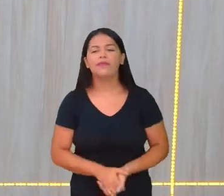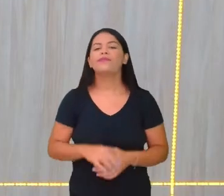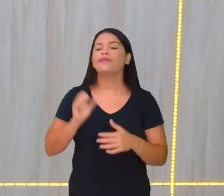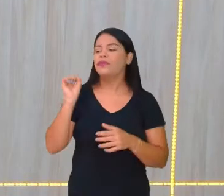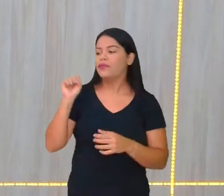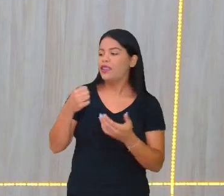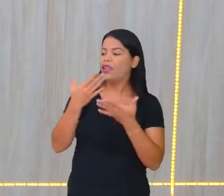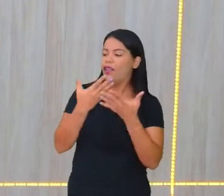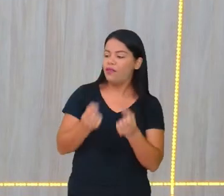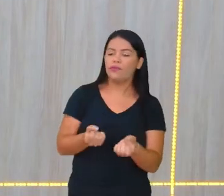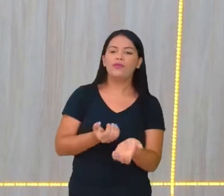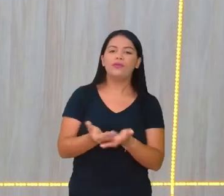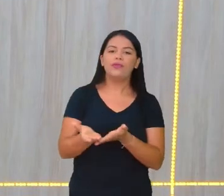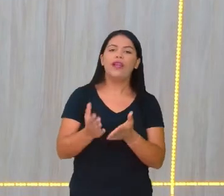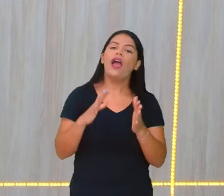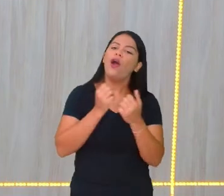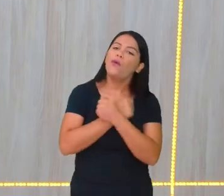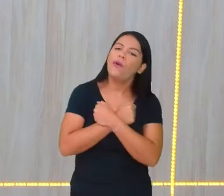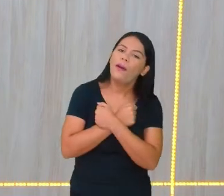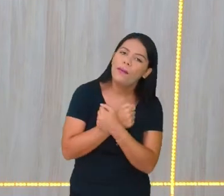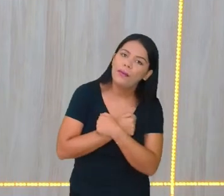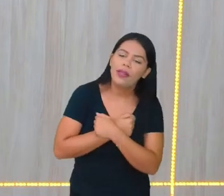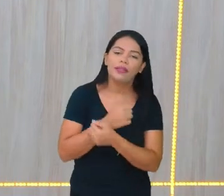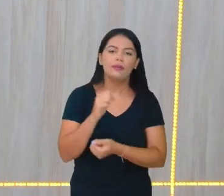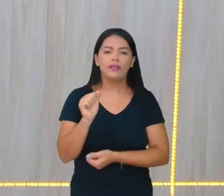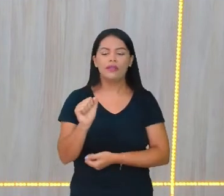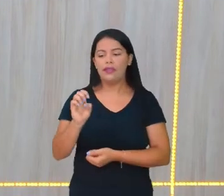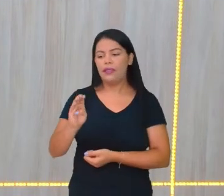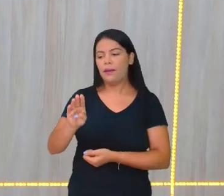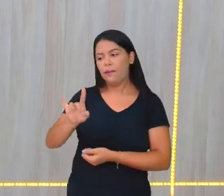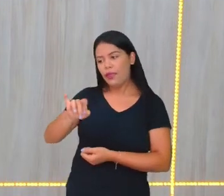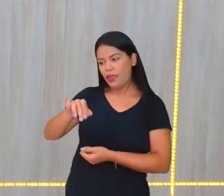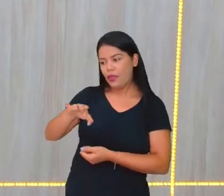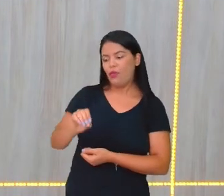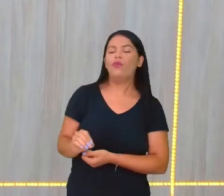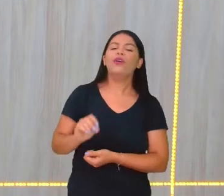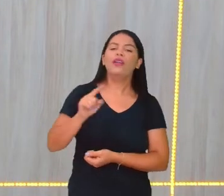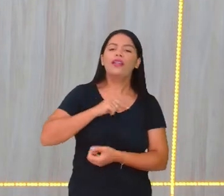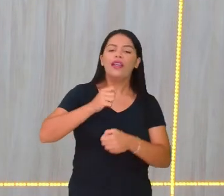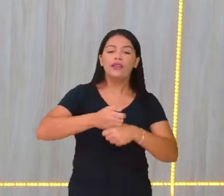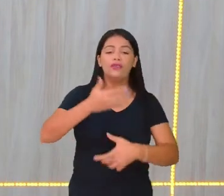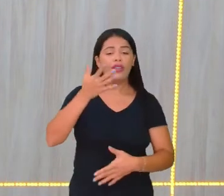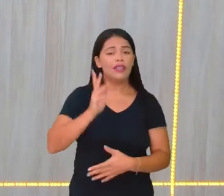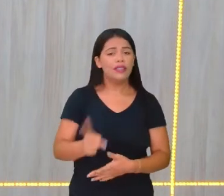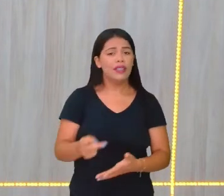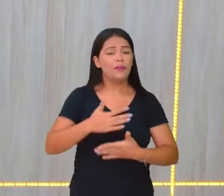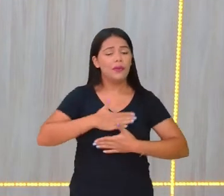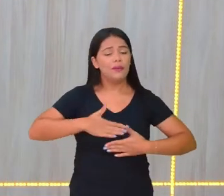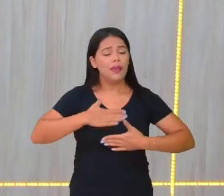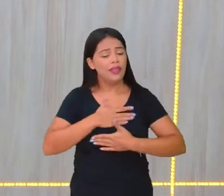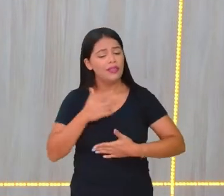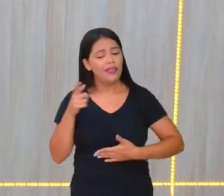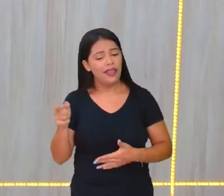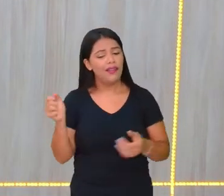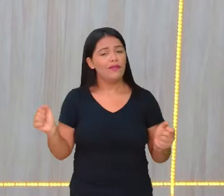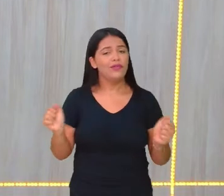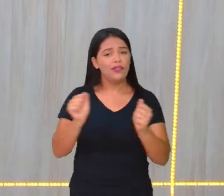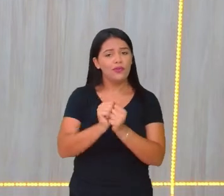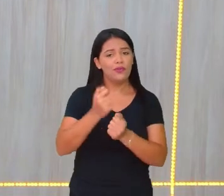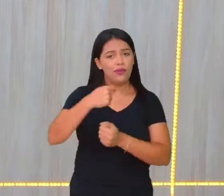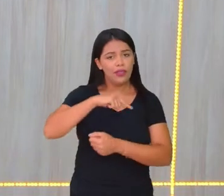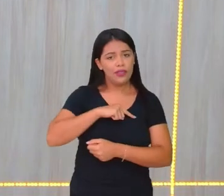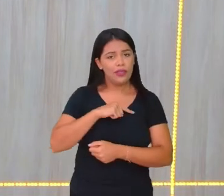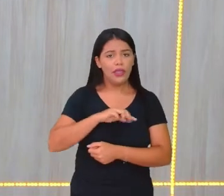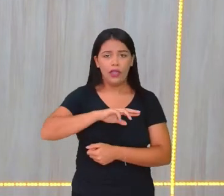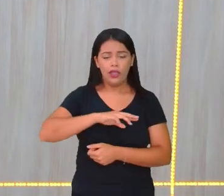um abraço para Sabino, que está aí no chat. É sempre uma alegria tê-lo conosco, Sabino. Não só Sabino,